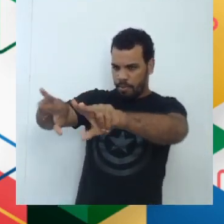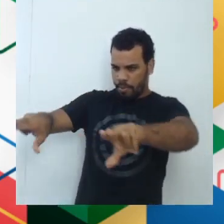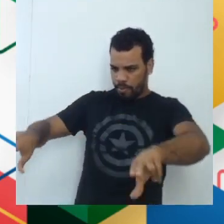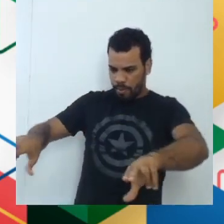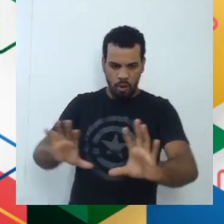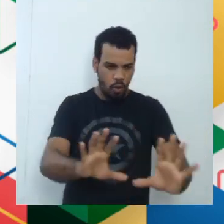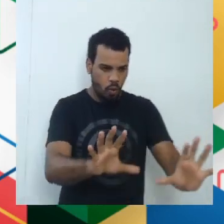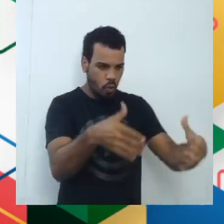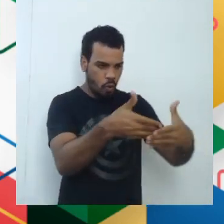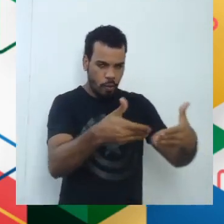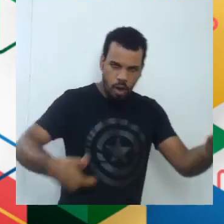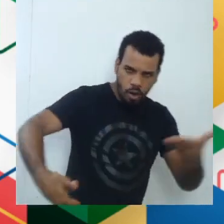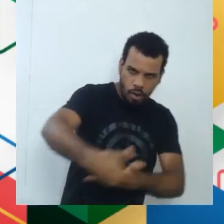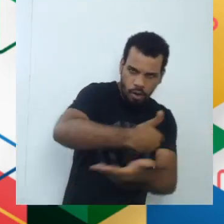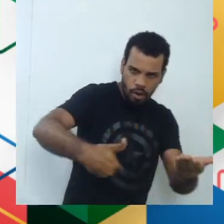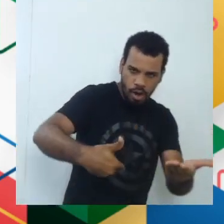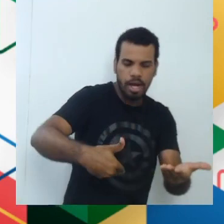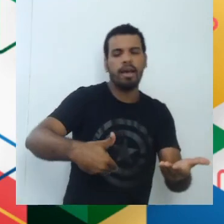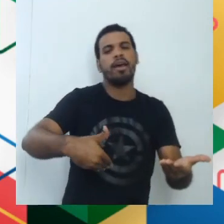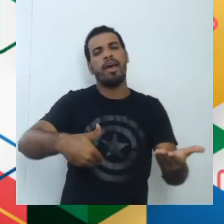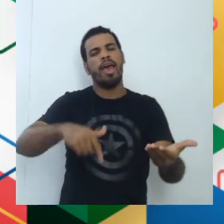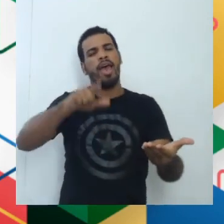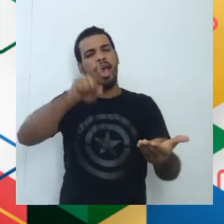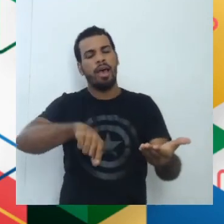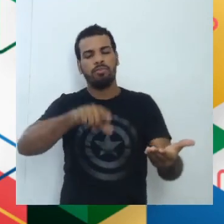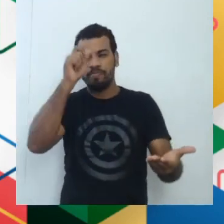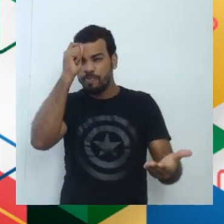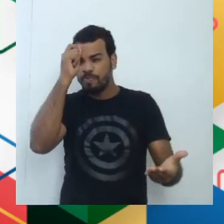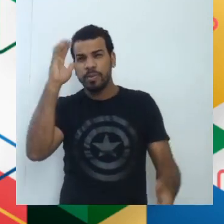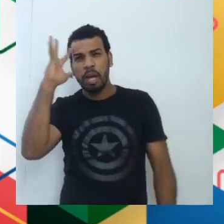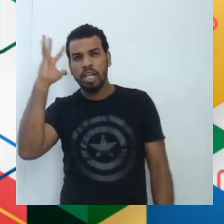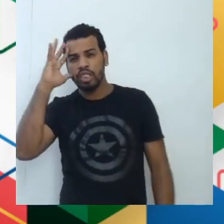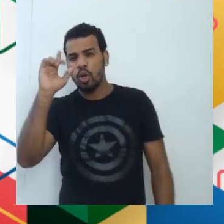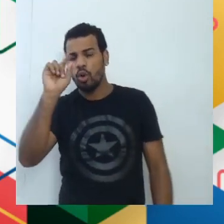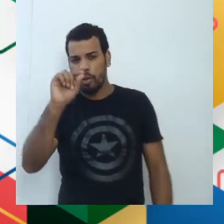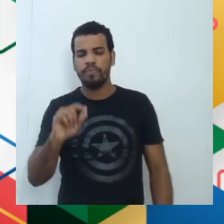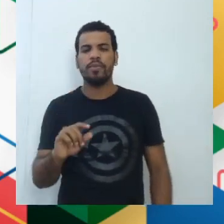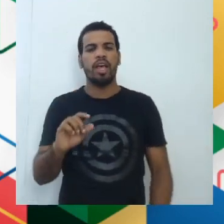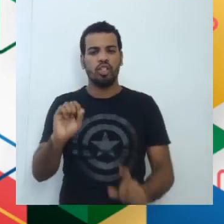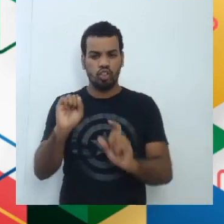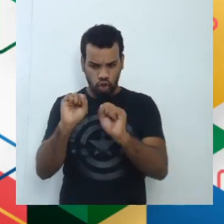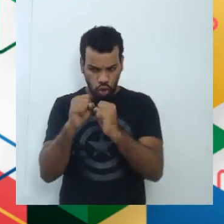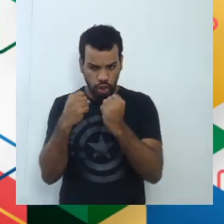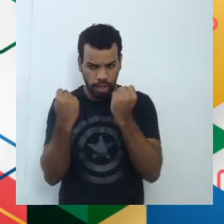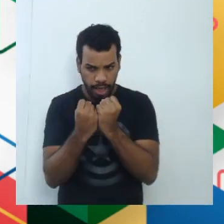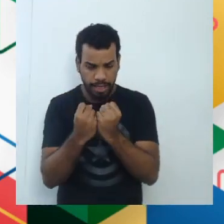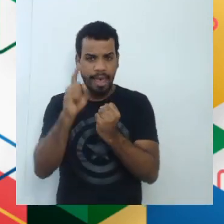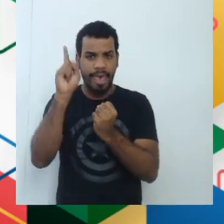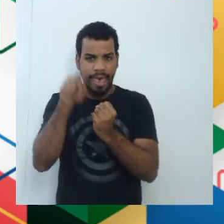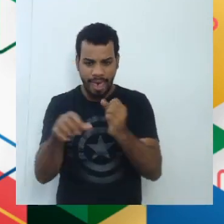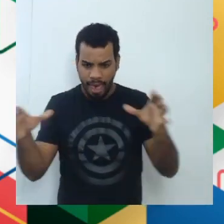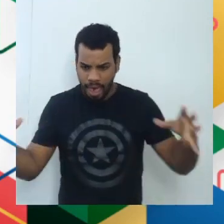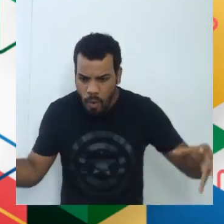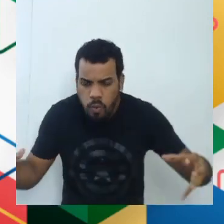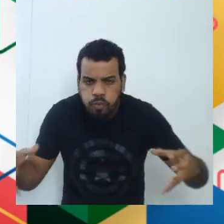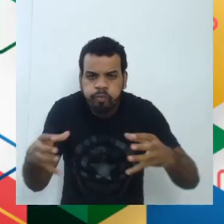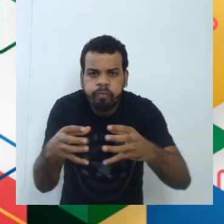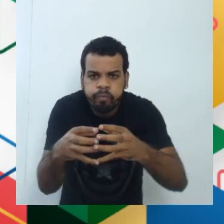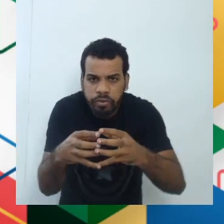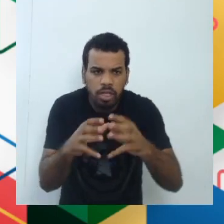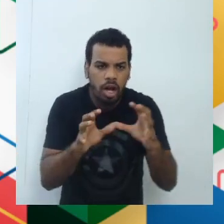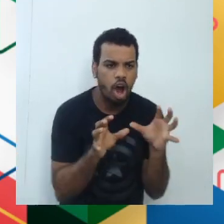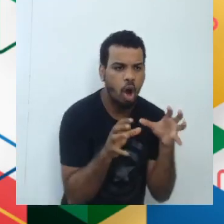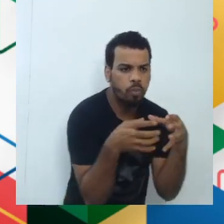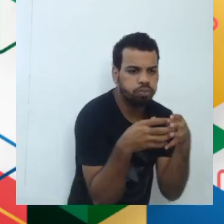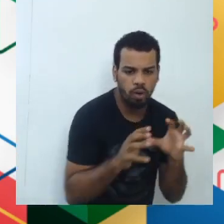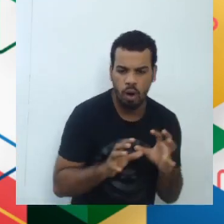ou grupos enfatiza a ideia de que a sociedade está agrupada em